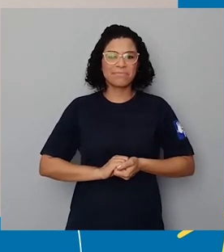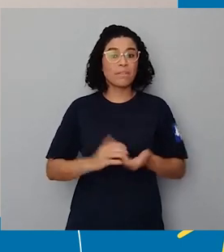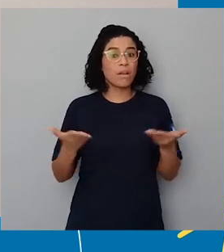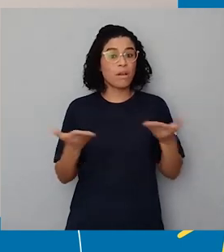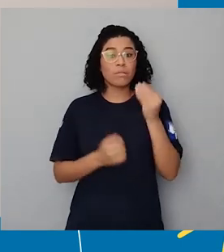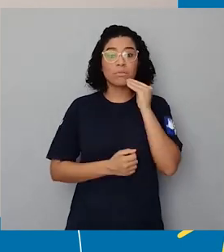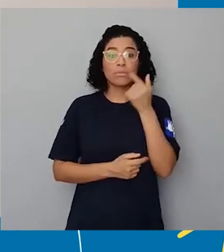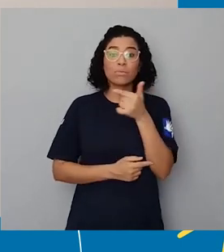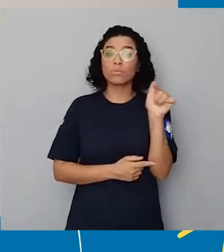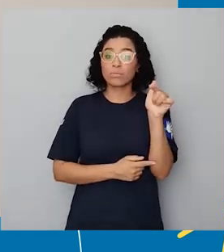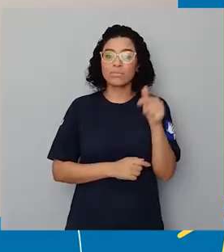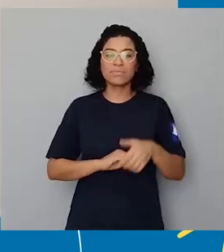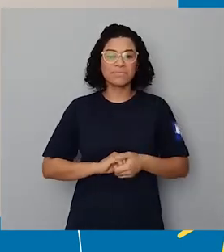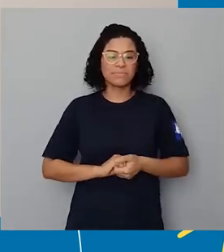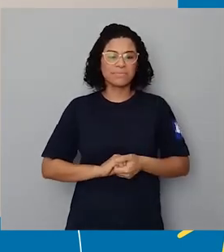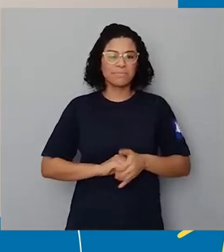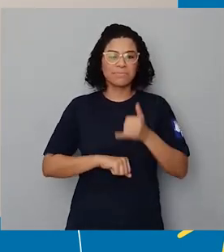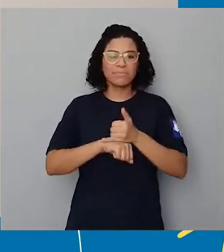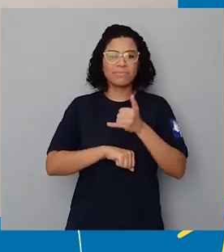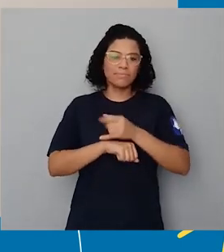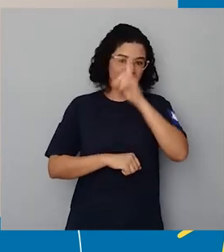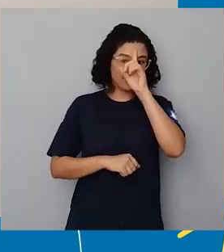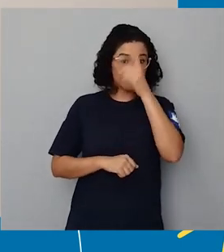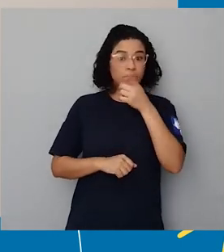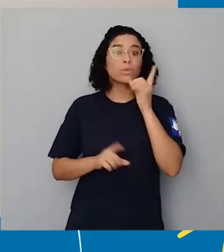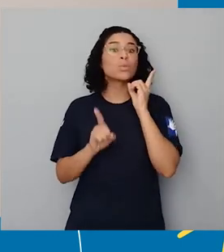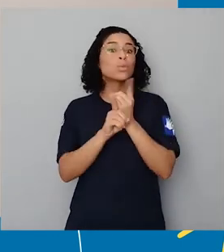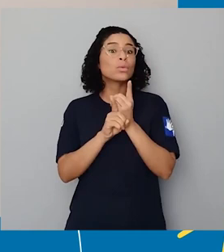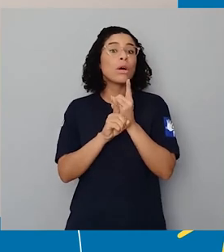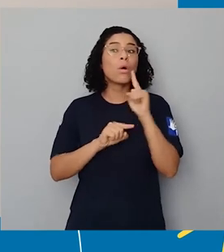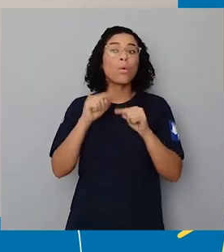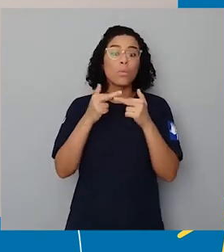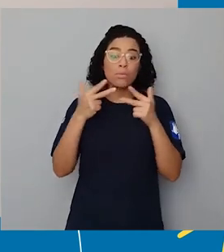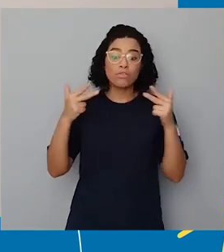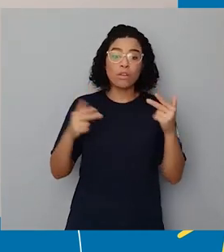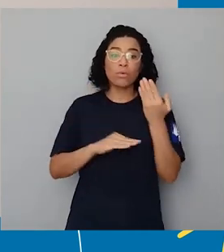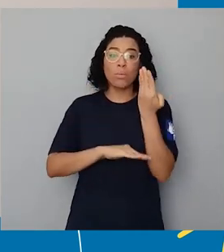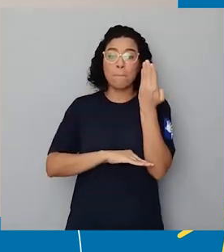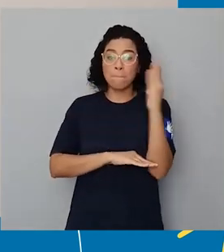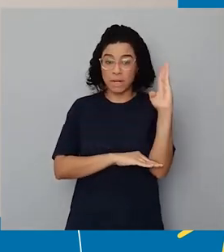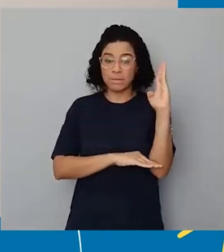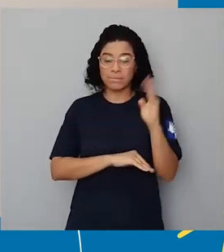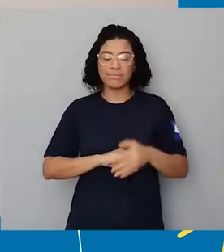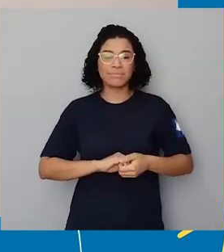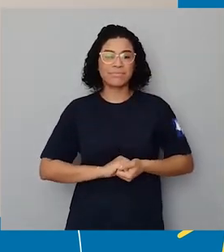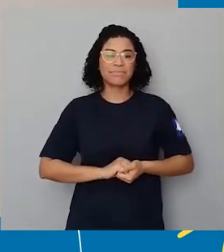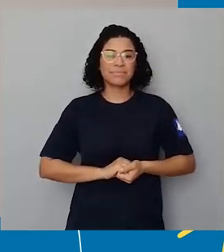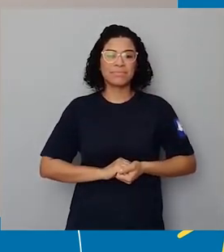Agora, vamos tentar outra coisa? Meu mestre mandou encontrar um objeto de madeira. Vamos